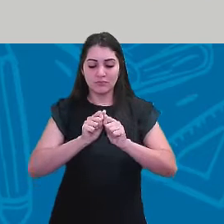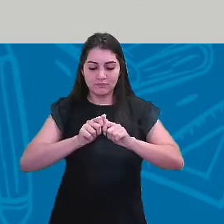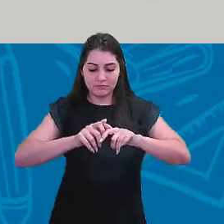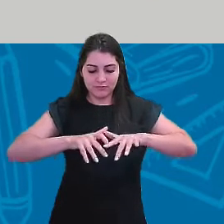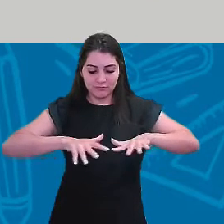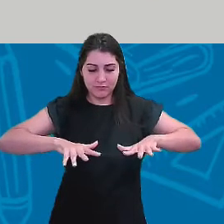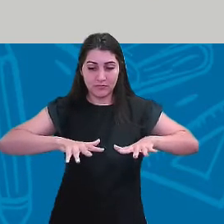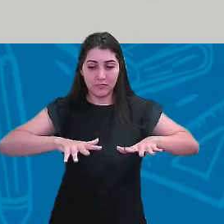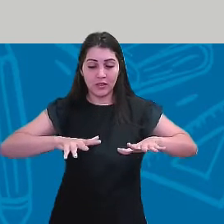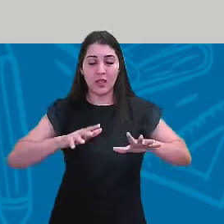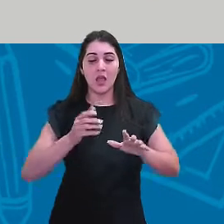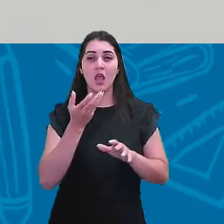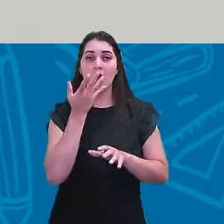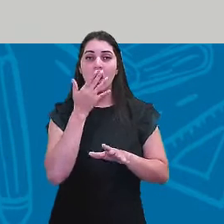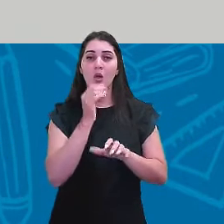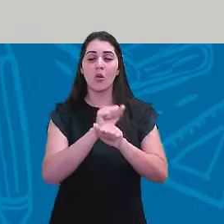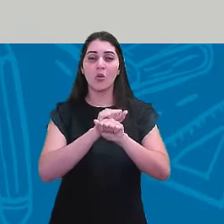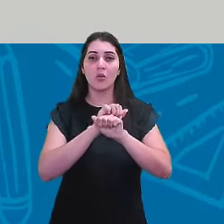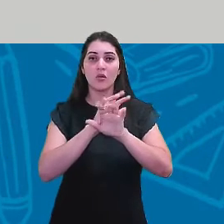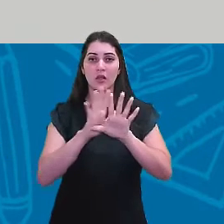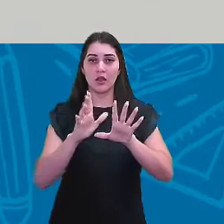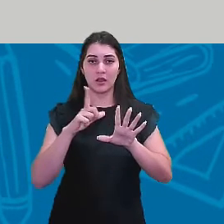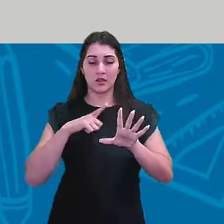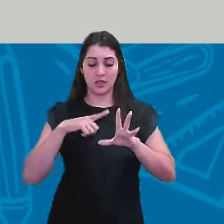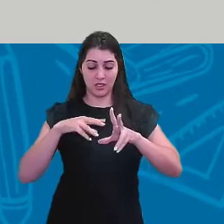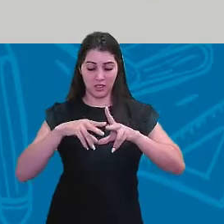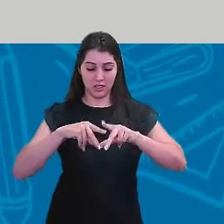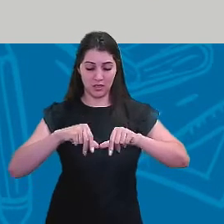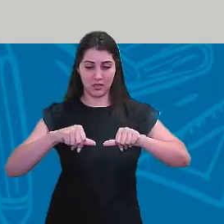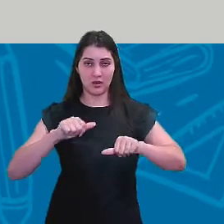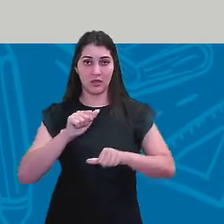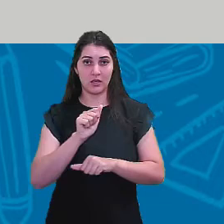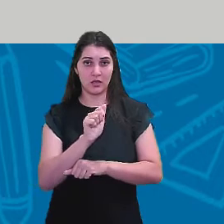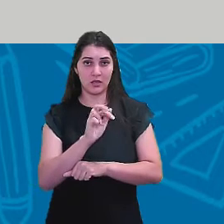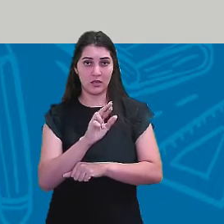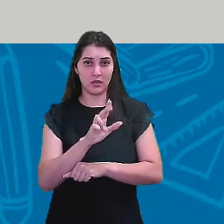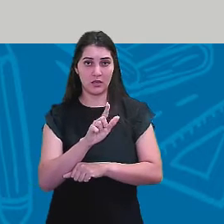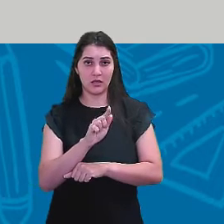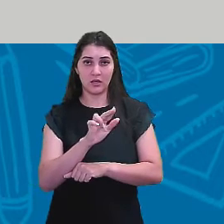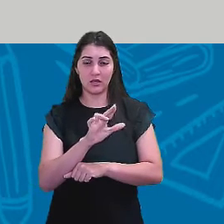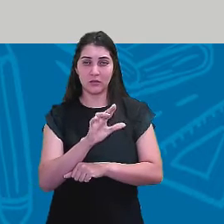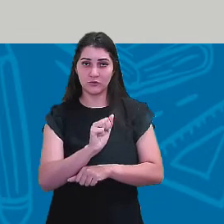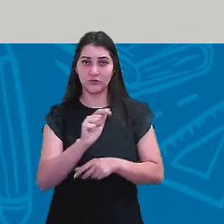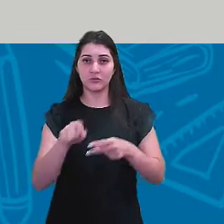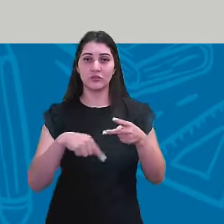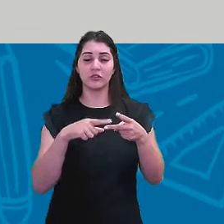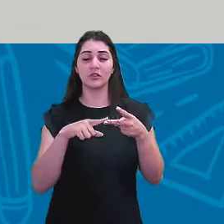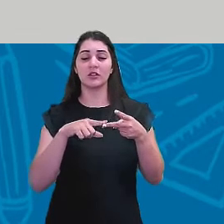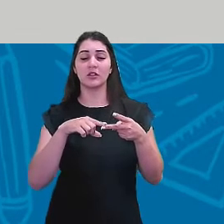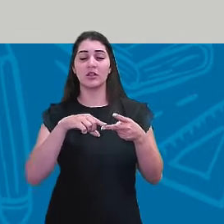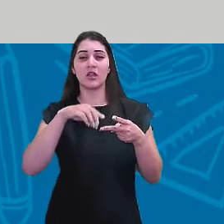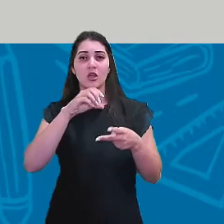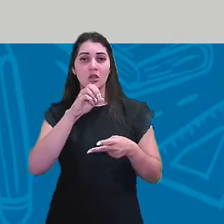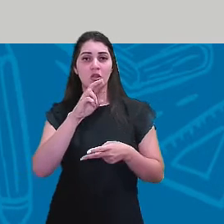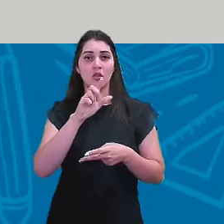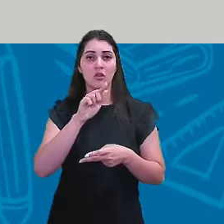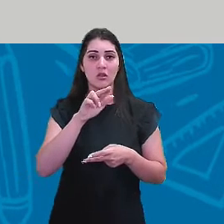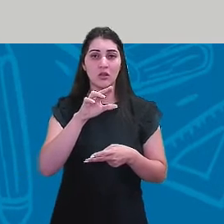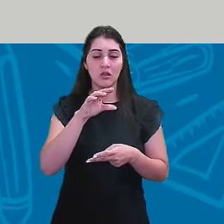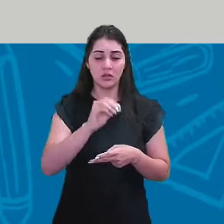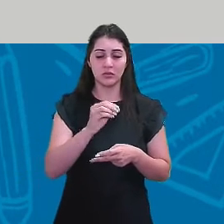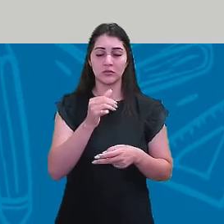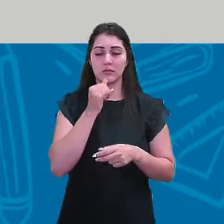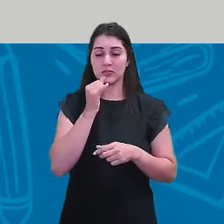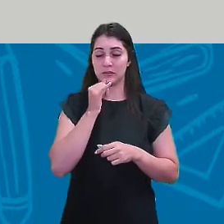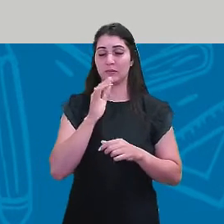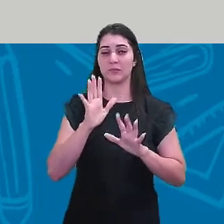mais clara, constituída de areia, argila, material orgânico, proveniente da camada superior. Então,